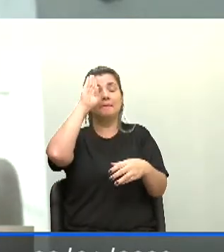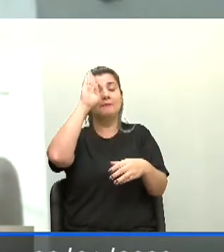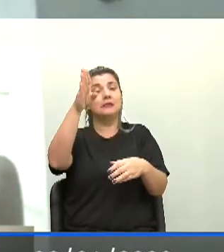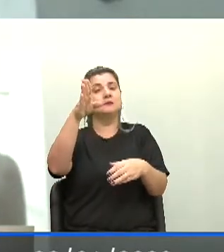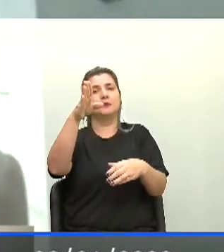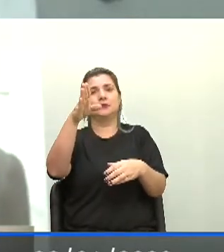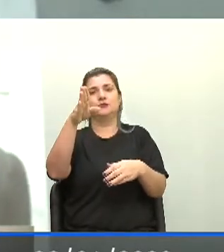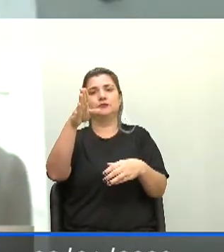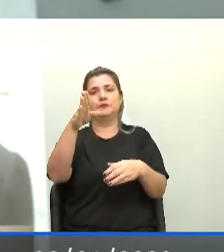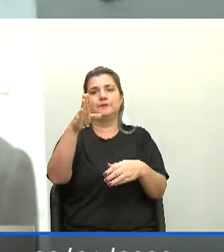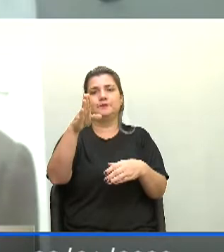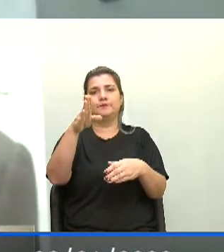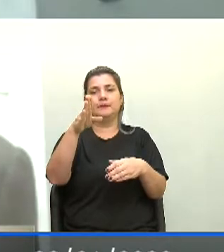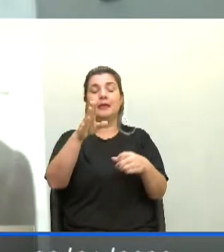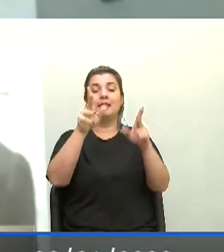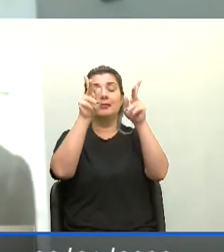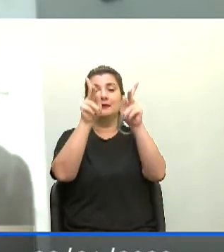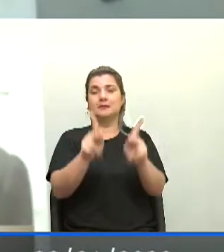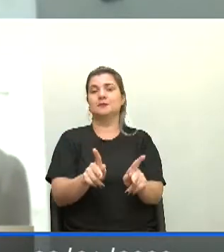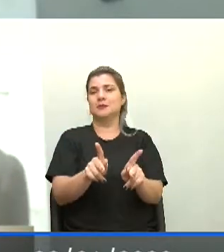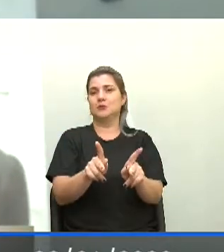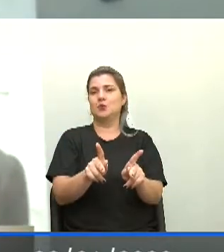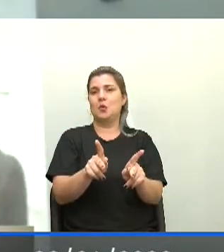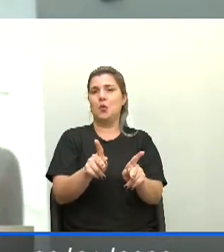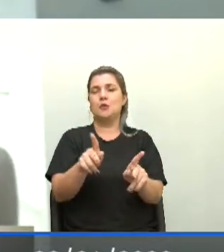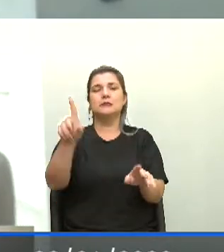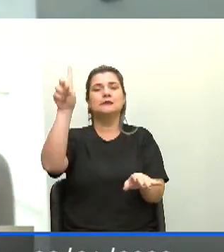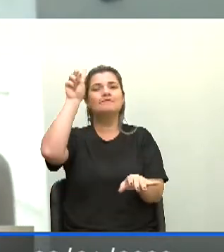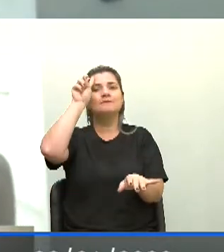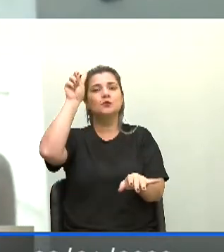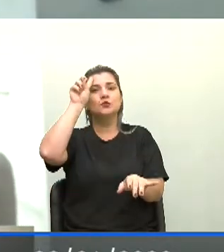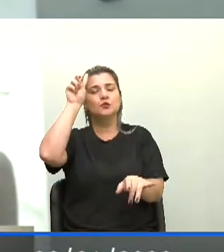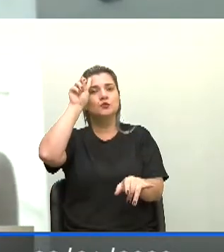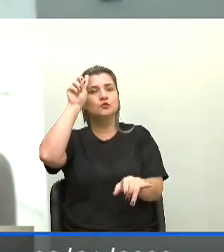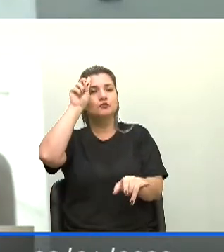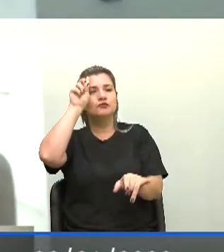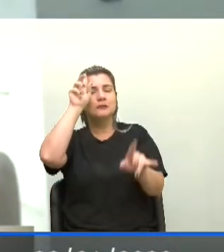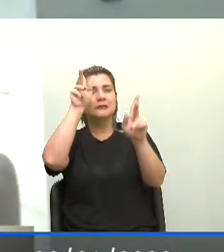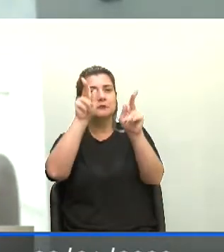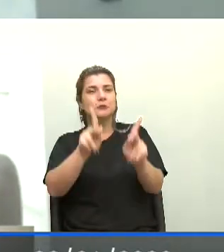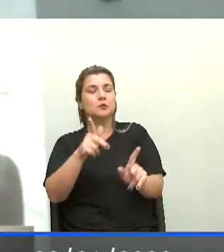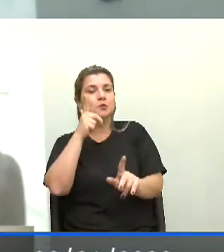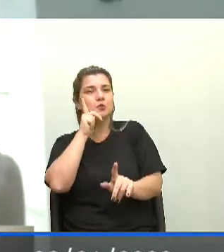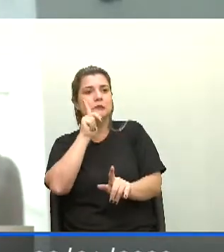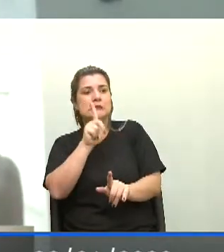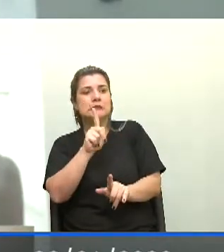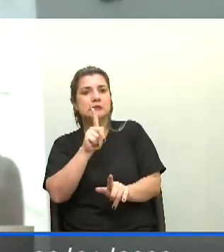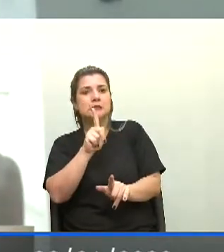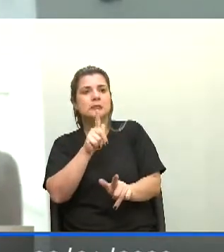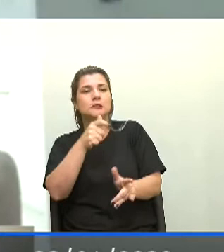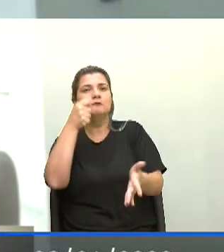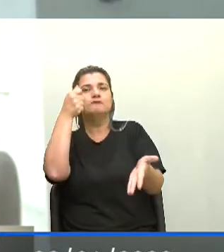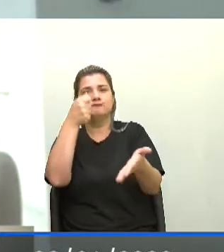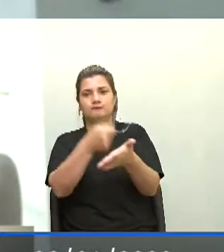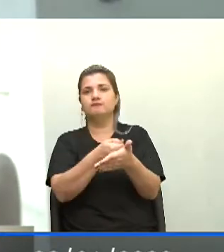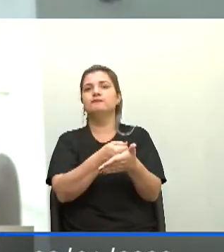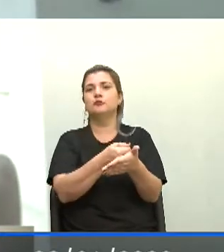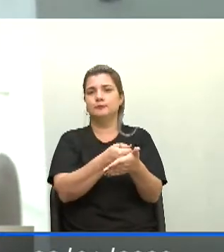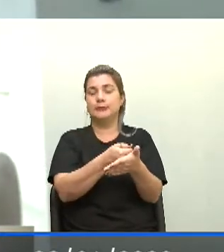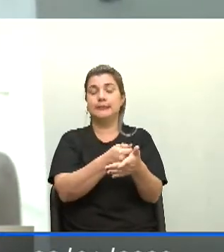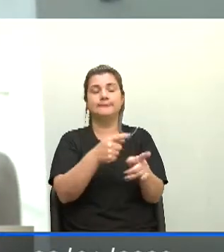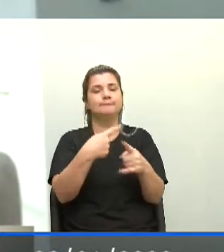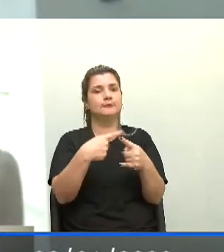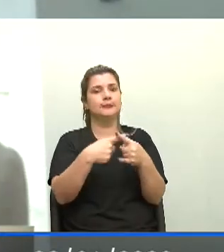cerebral nas pessoas diariamente para que cumpram, e não é fácil você ter um grupo de pessoas gigante dentro de uma